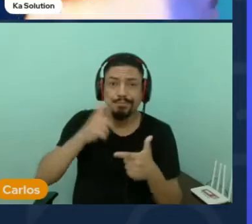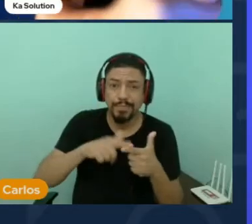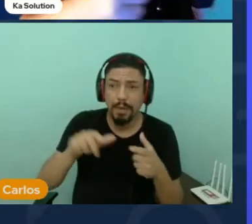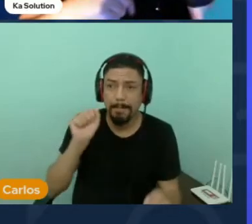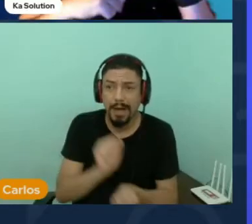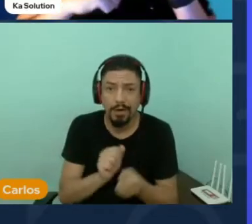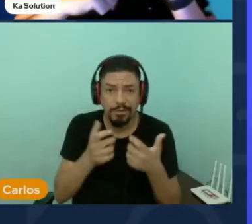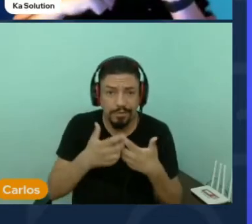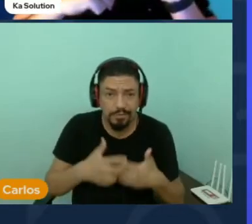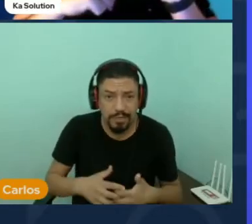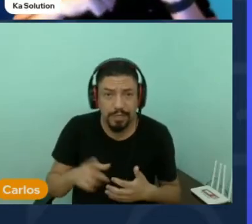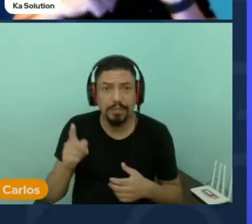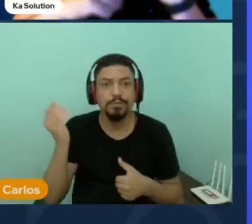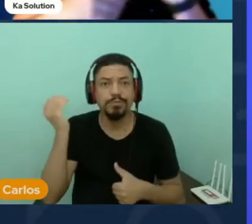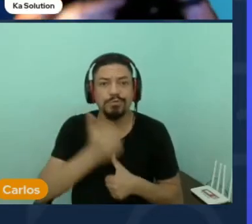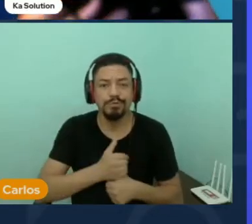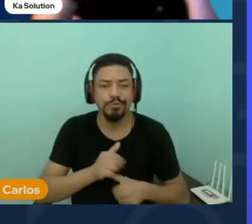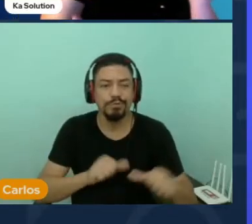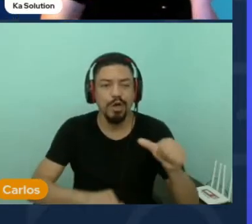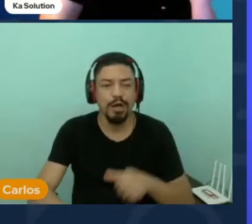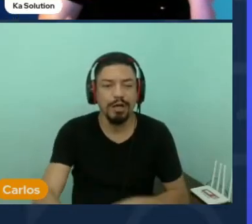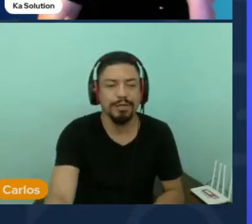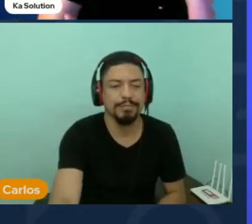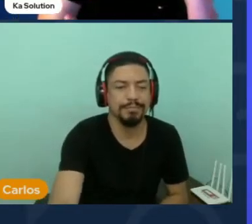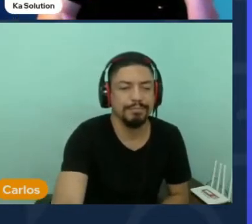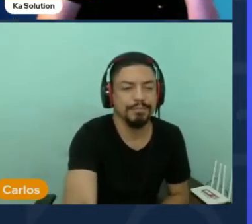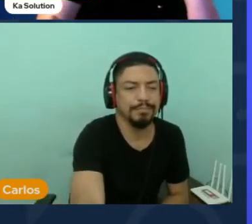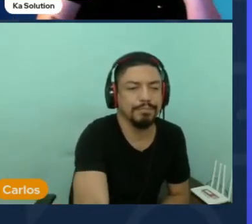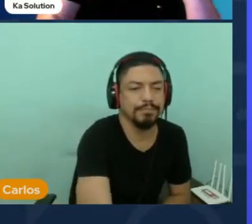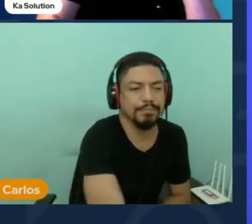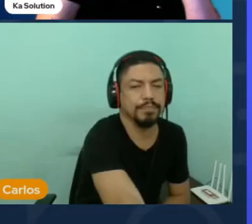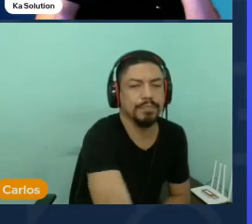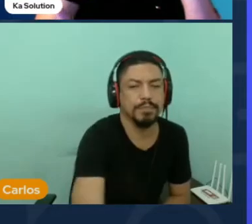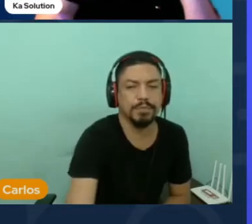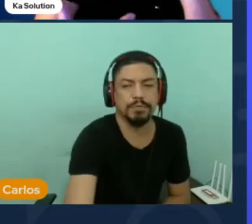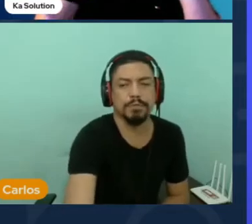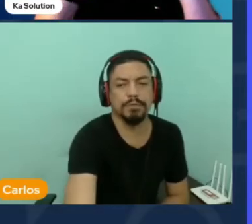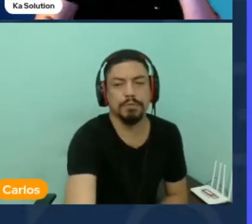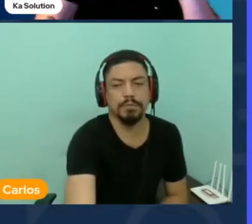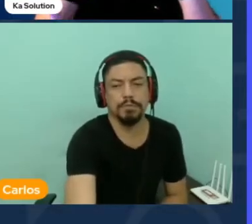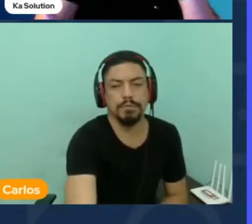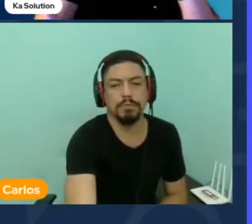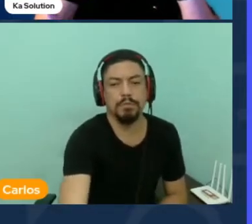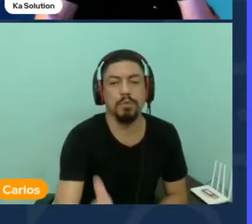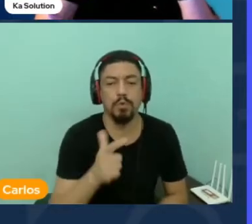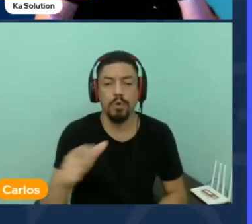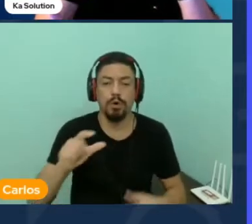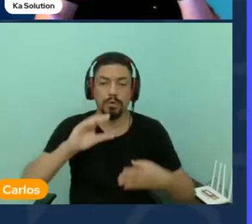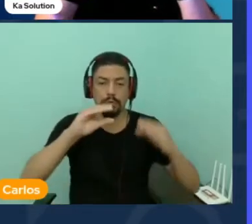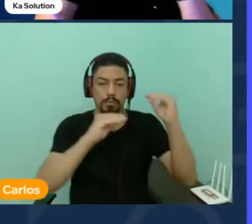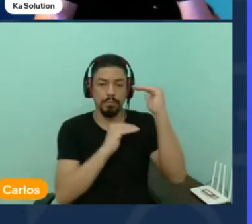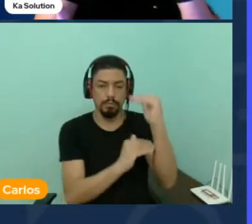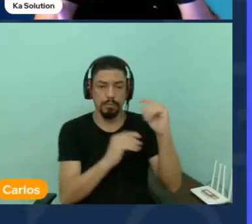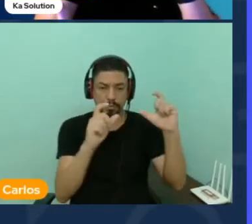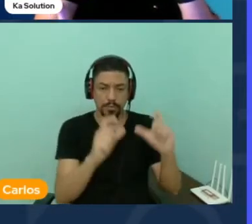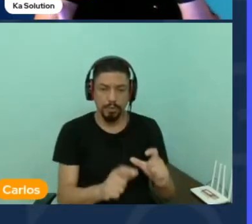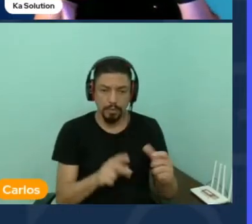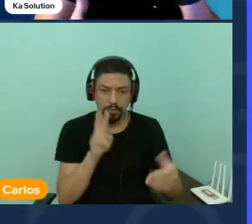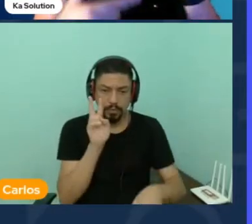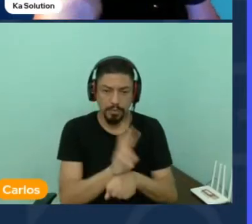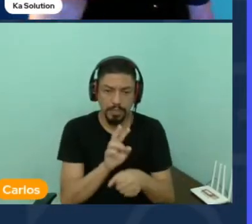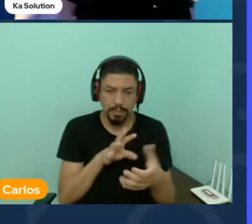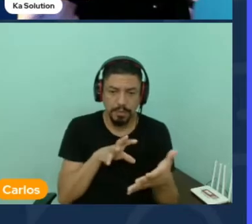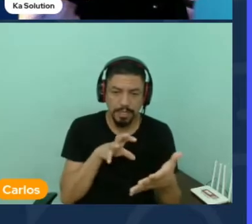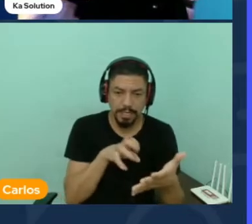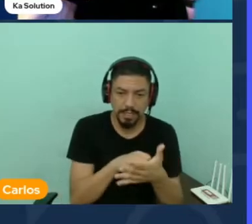ele vai lá e substitui. Se o outro pedacinho, por exemplo, que cuida do cadastro ali dos meus clientes, precisa